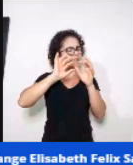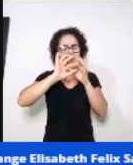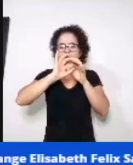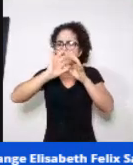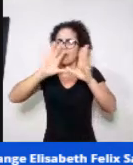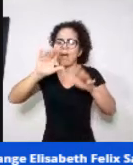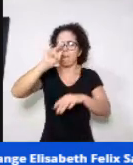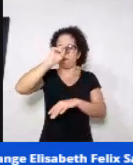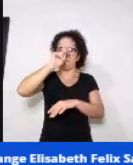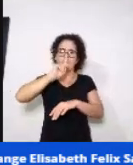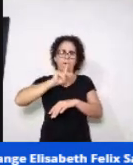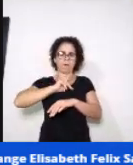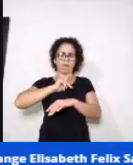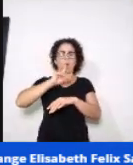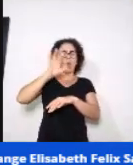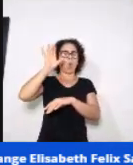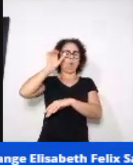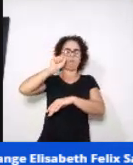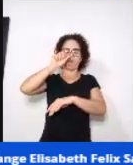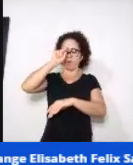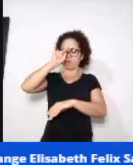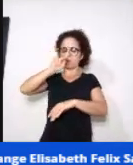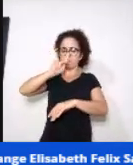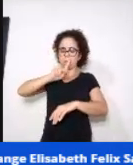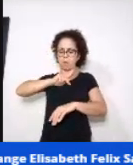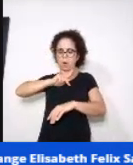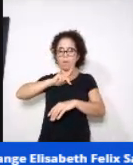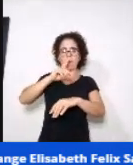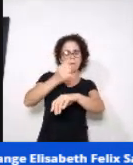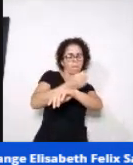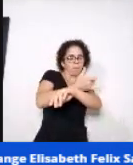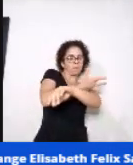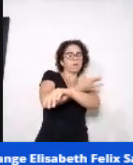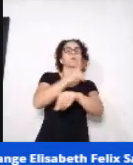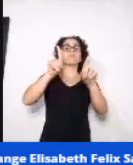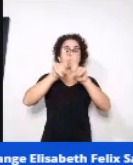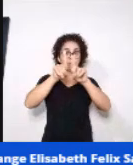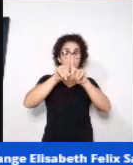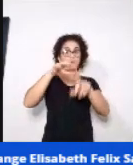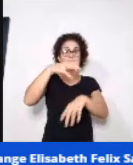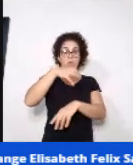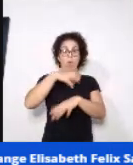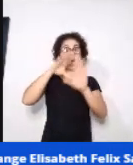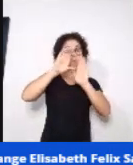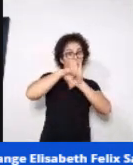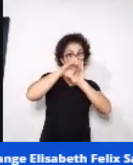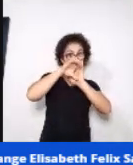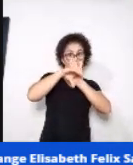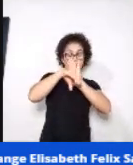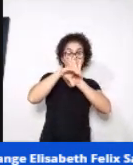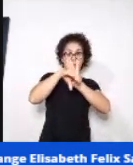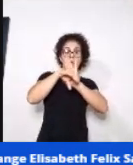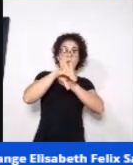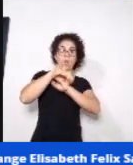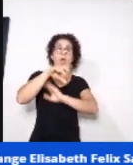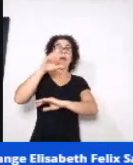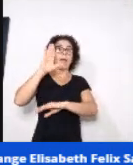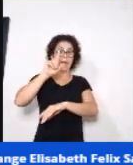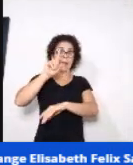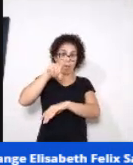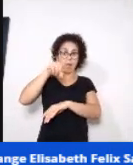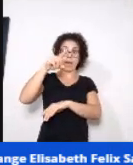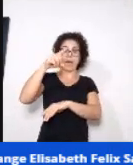a sua emoção e para o seu sentimento. Lembra que o conceito da inteligência emocional é eu entender o que está acontecendo comigo